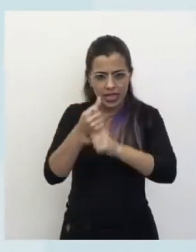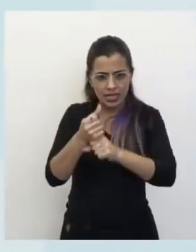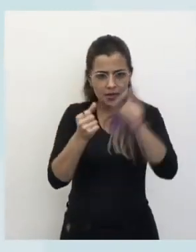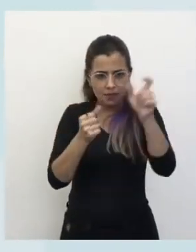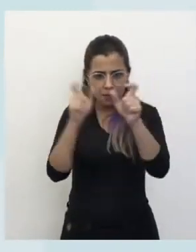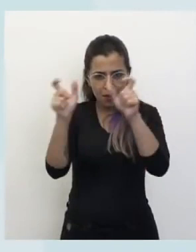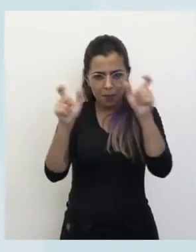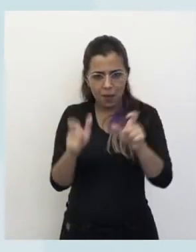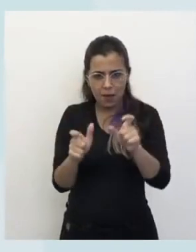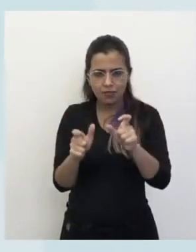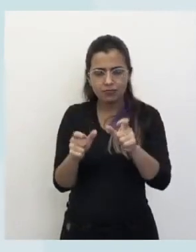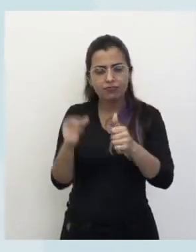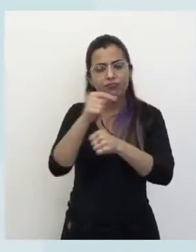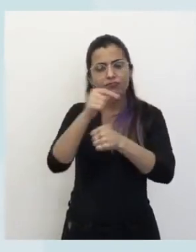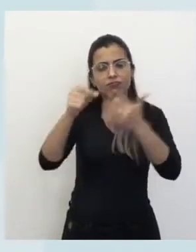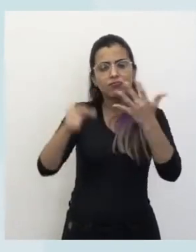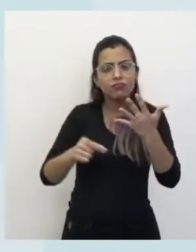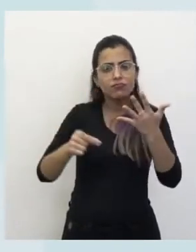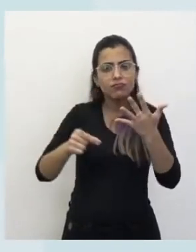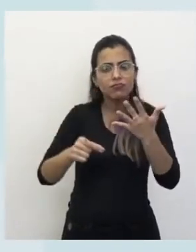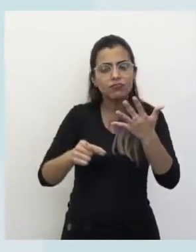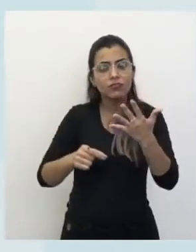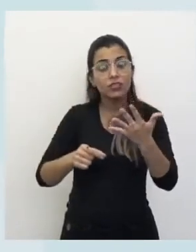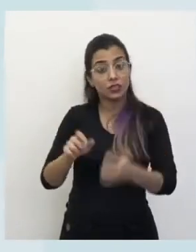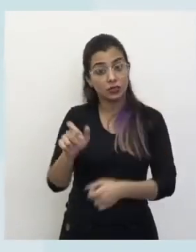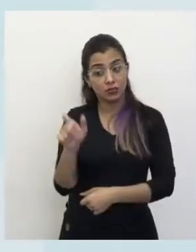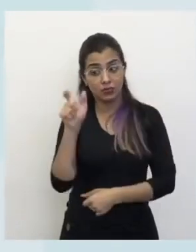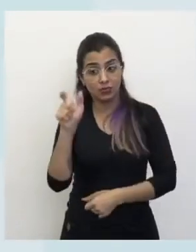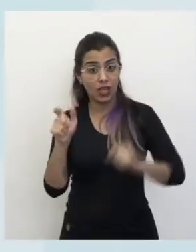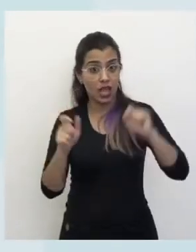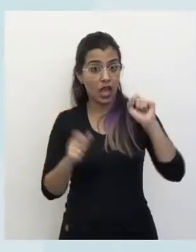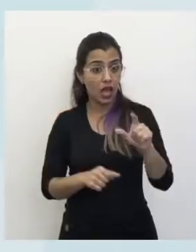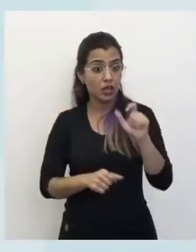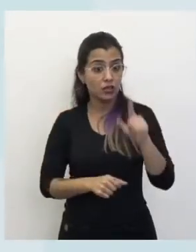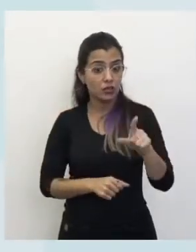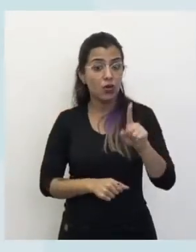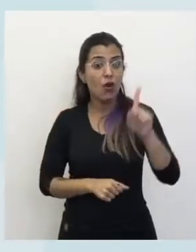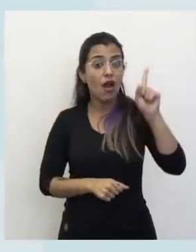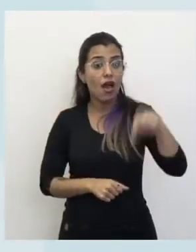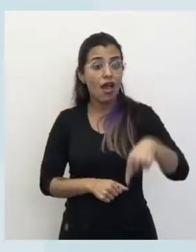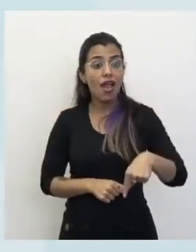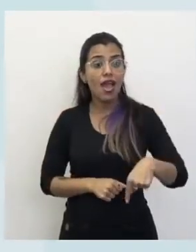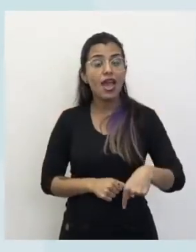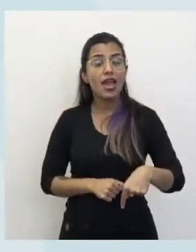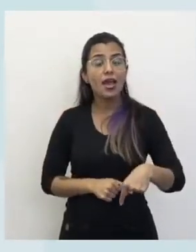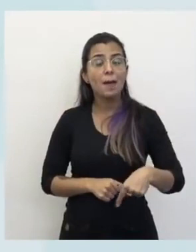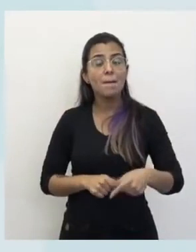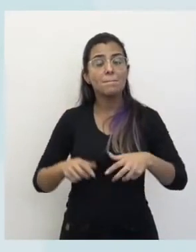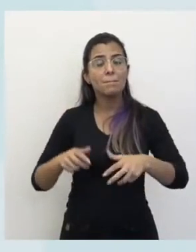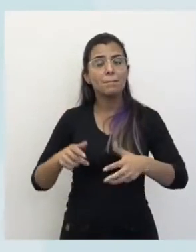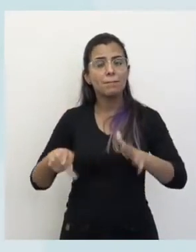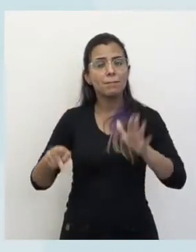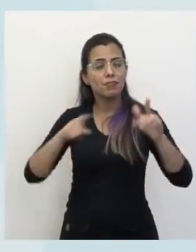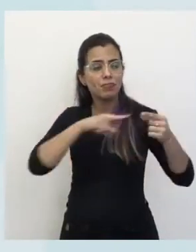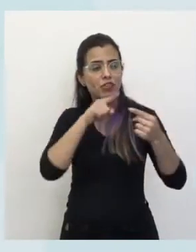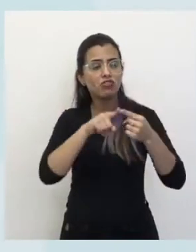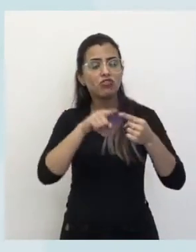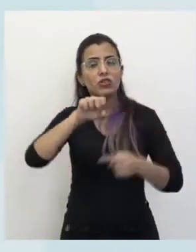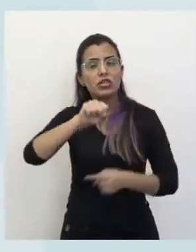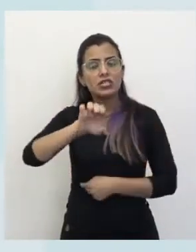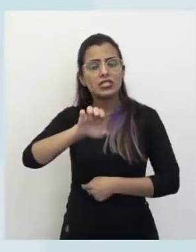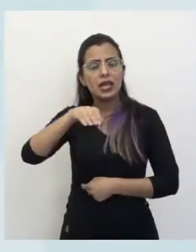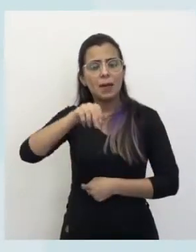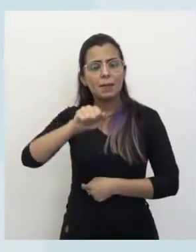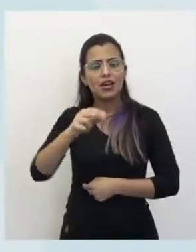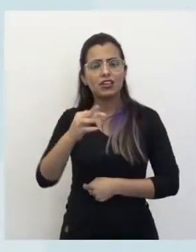Qual dos articuladores destacados em azul apresenta valor semântico de finalidade?